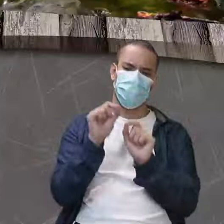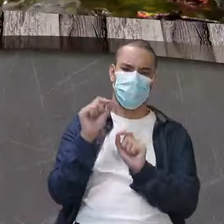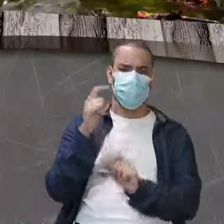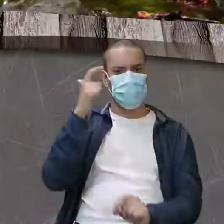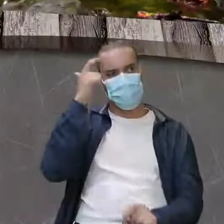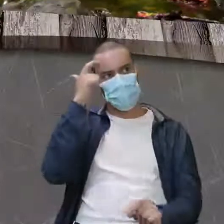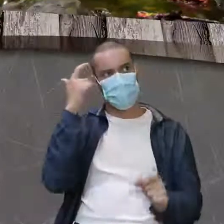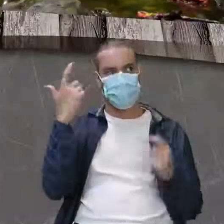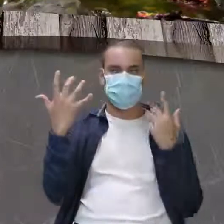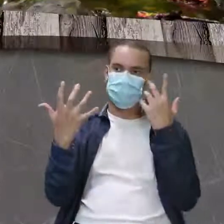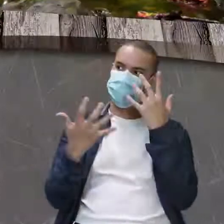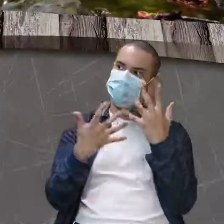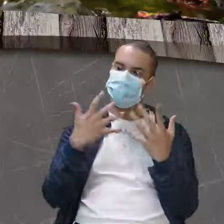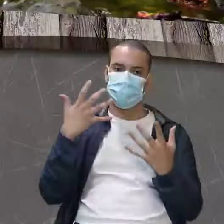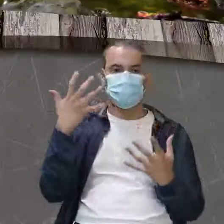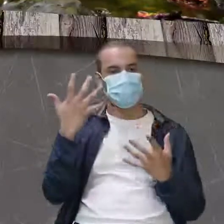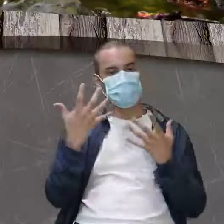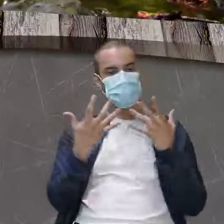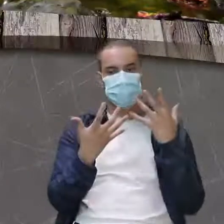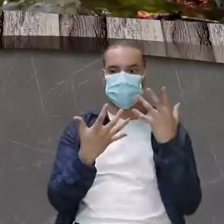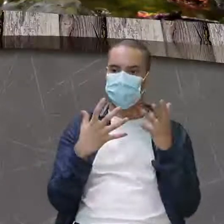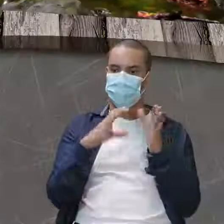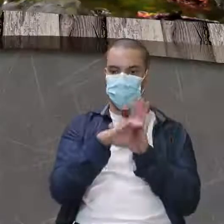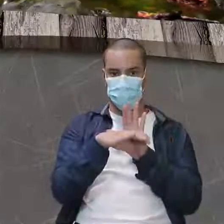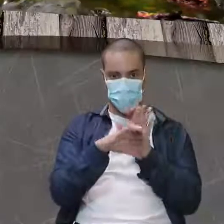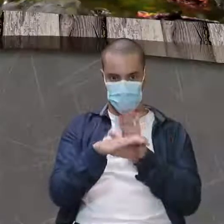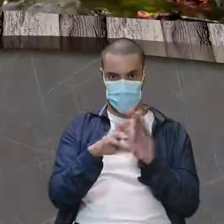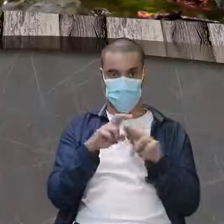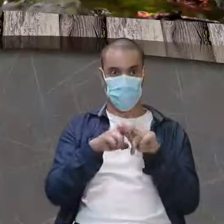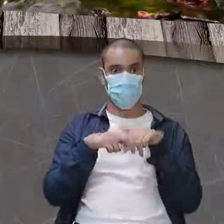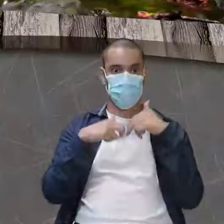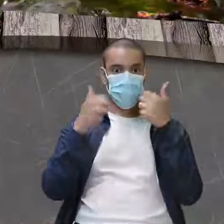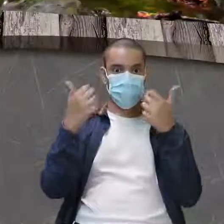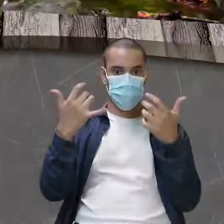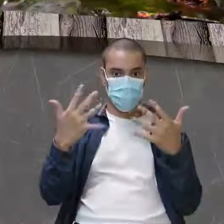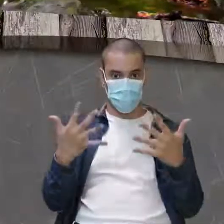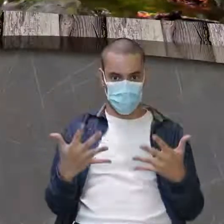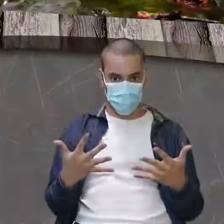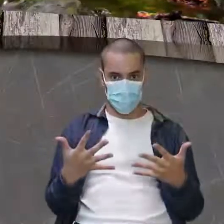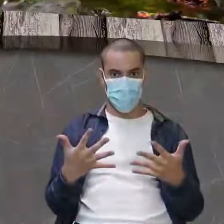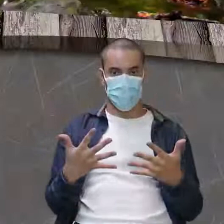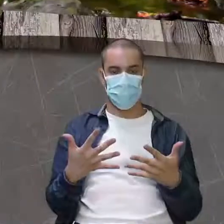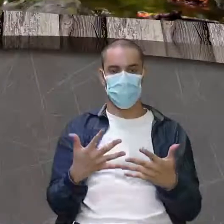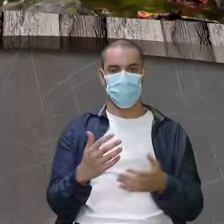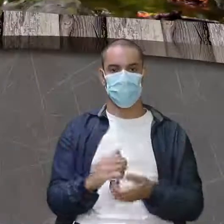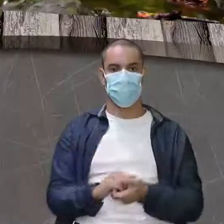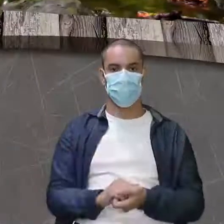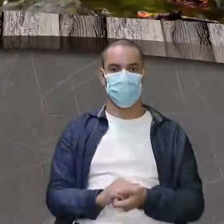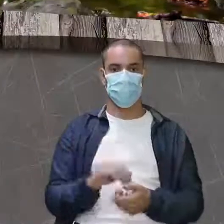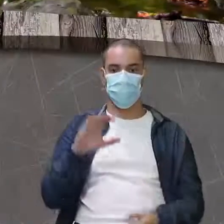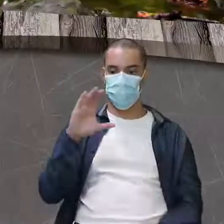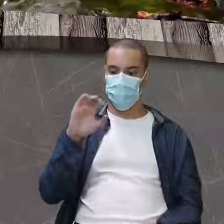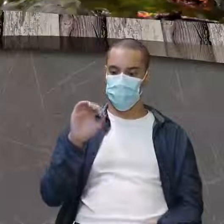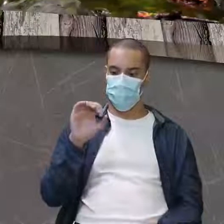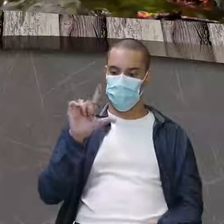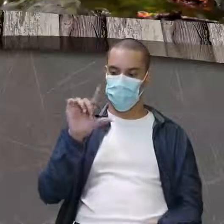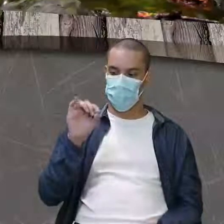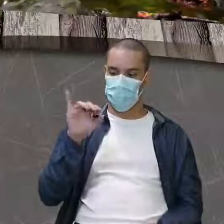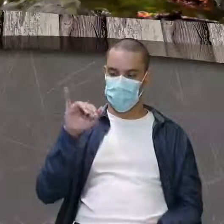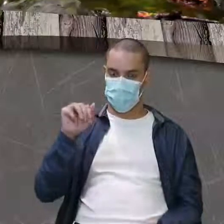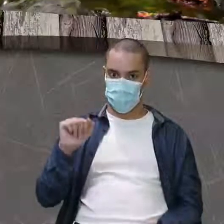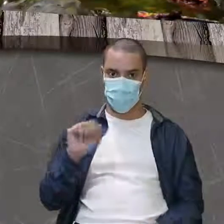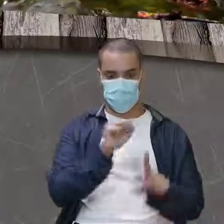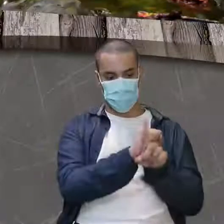você fica meio perdido nos conceitos, tá? Então, quando a gente fala aí dessa questão de colônias ou